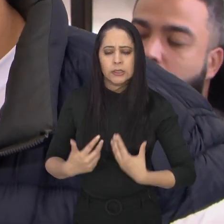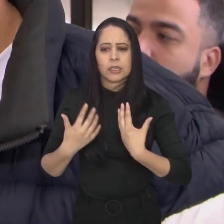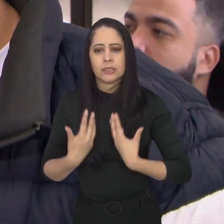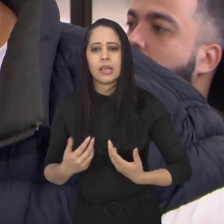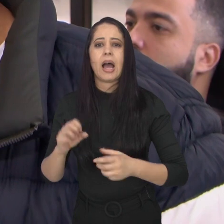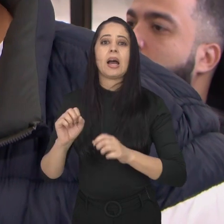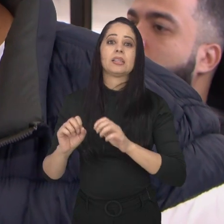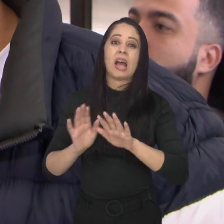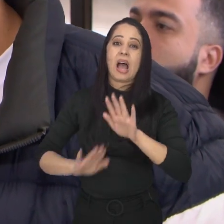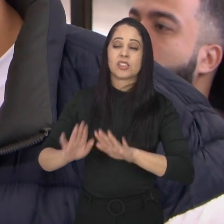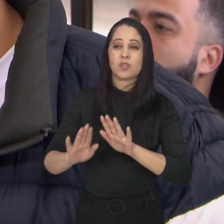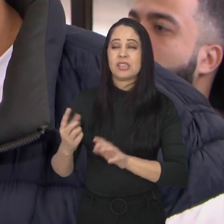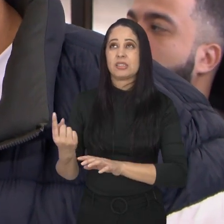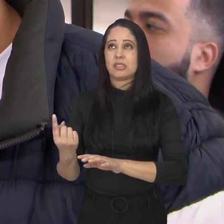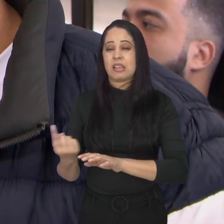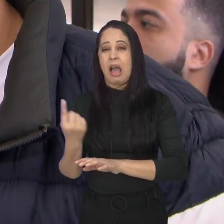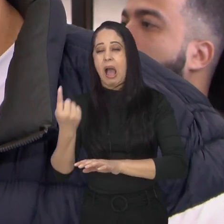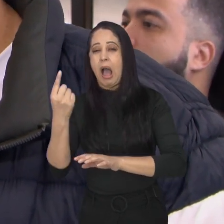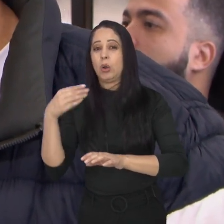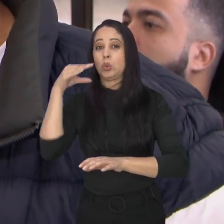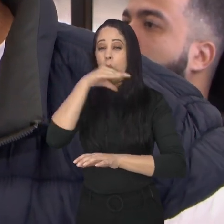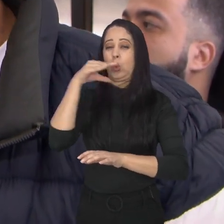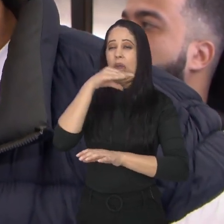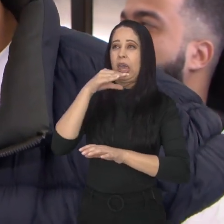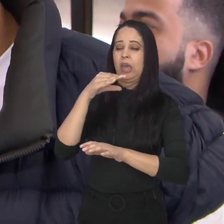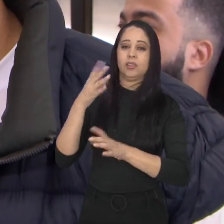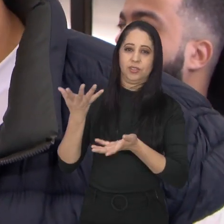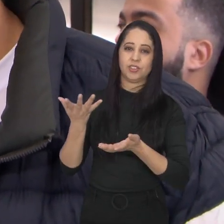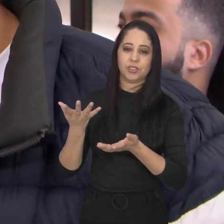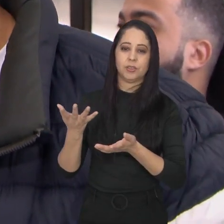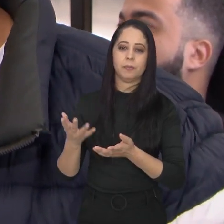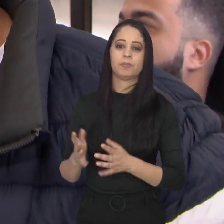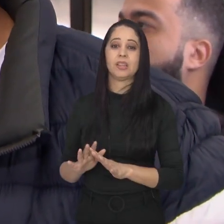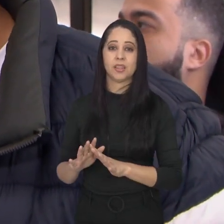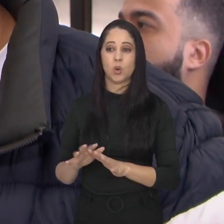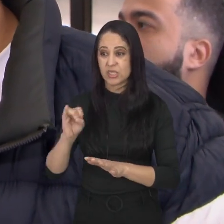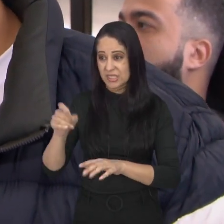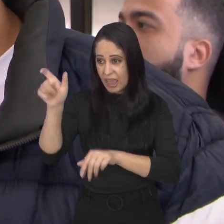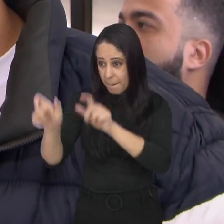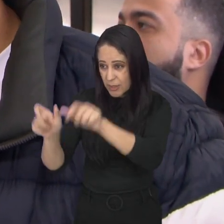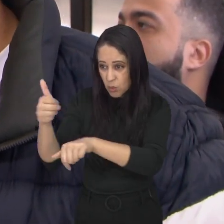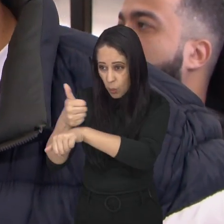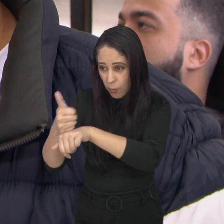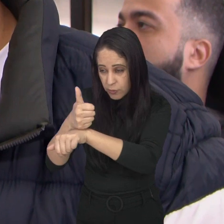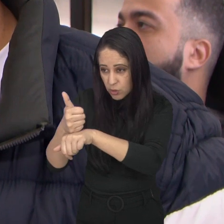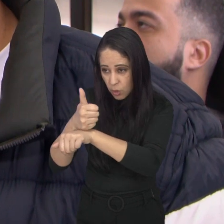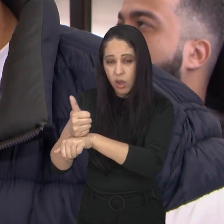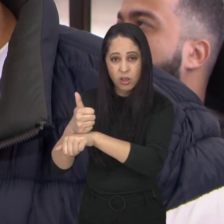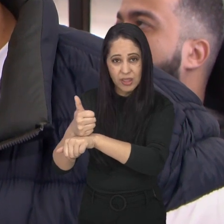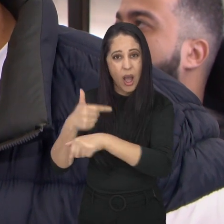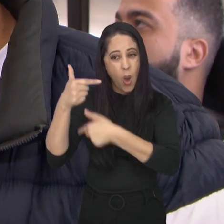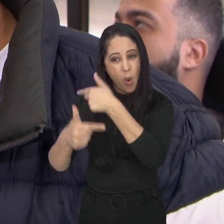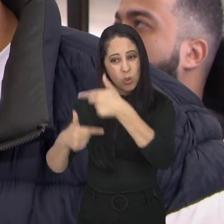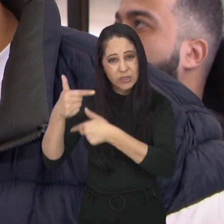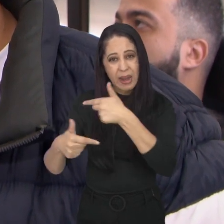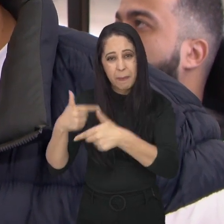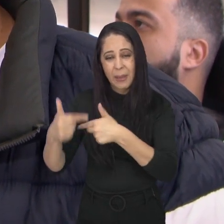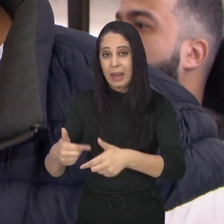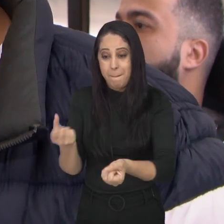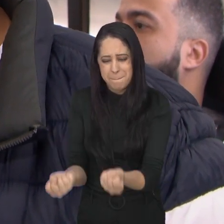aprovada pela Câmara garante aos doadores o direito ao atendimento prioritário em estabelecimentos comerciais,